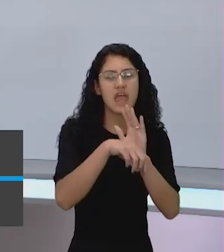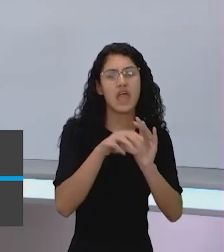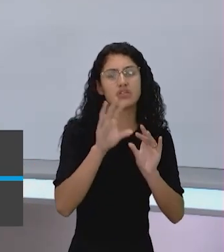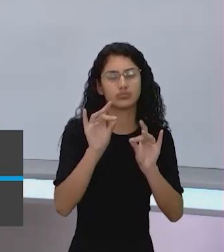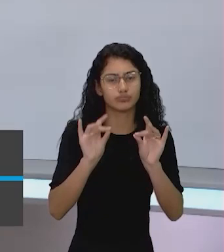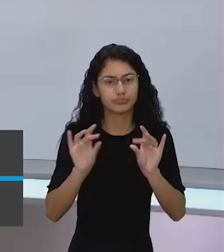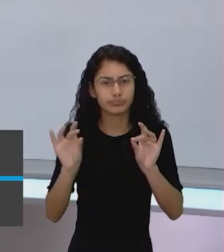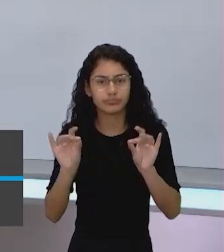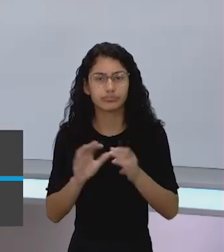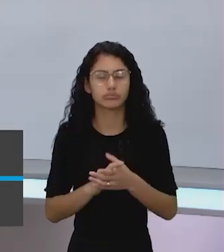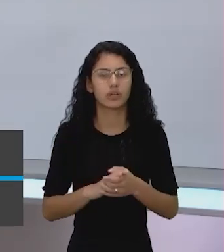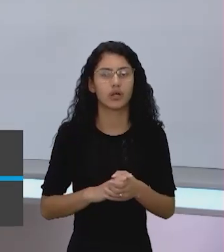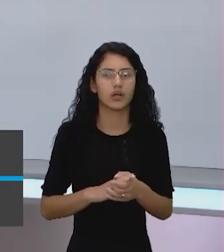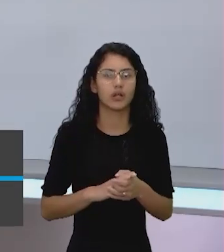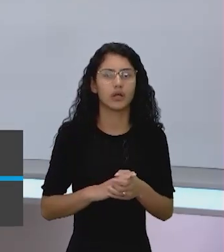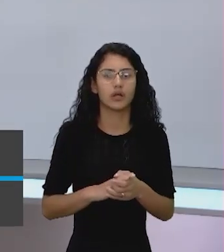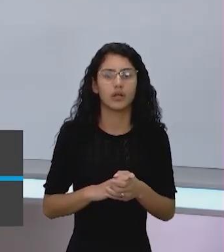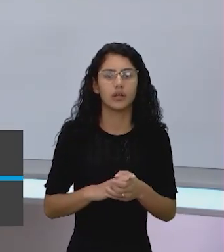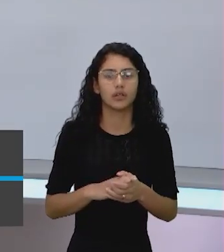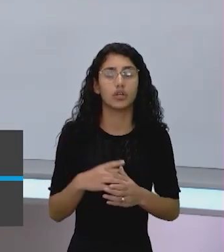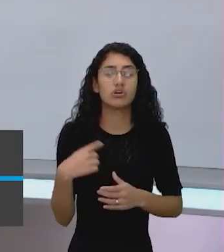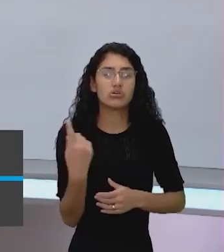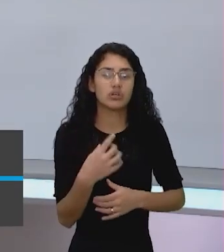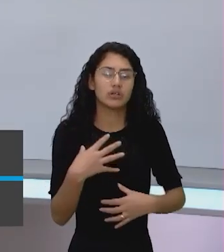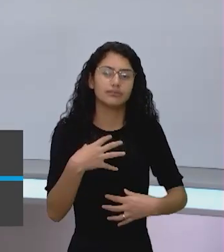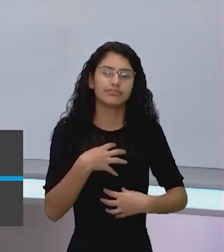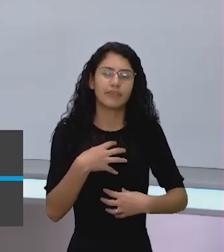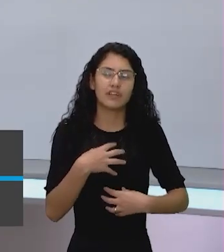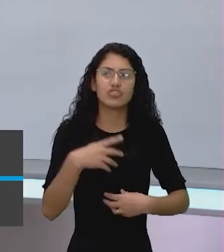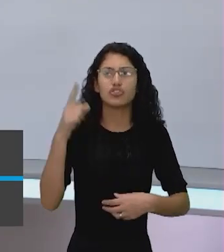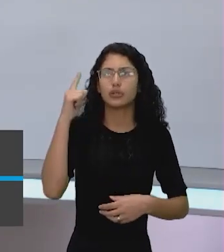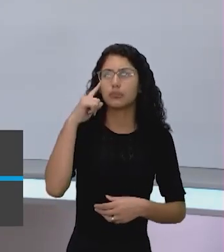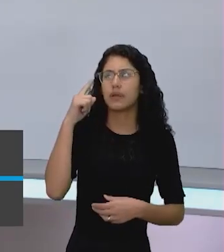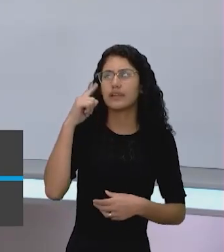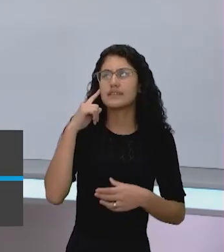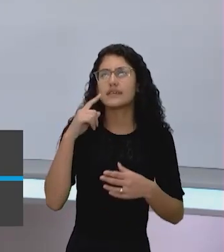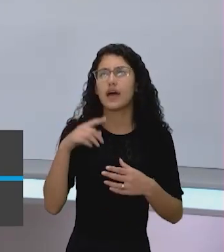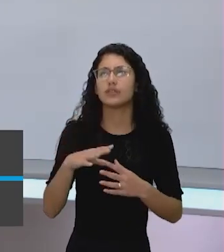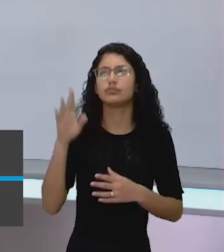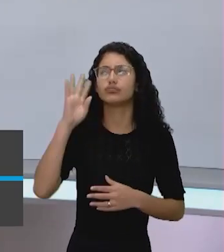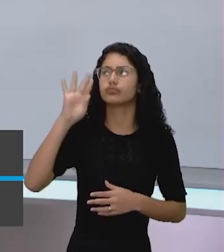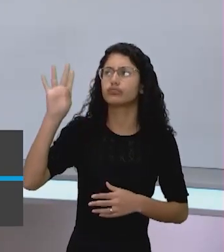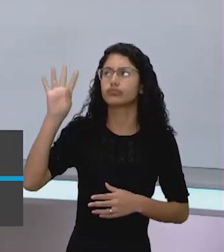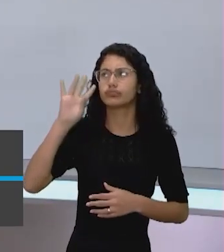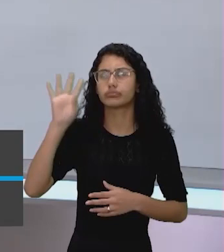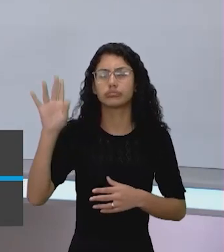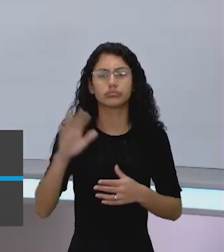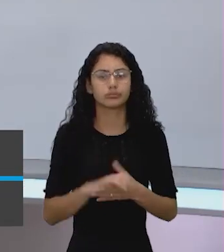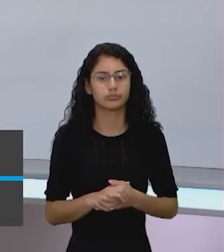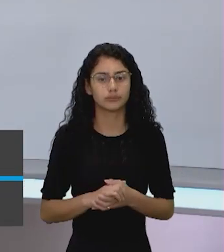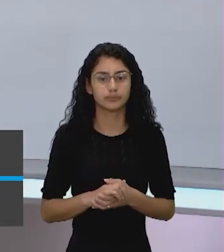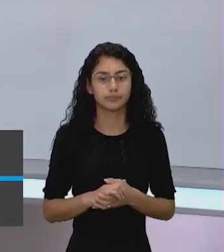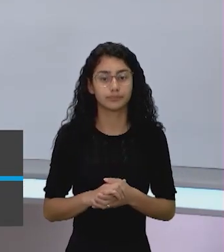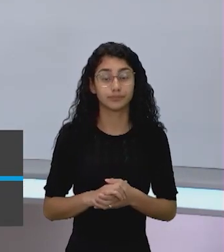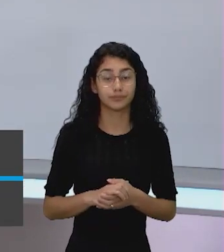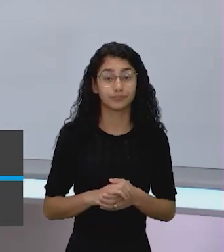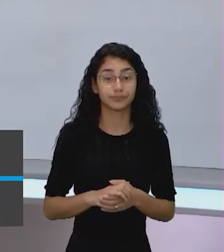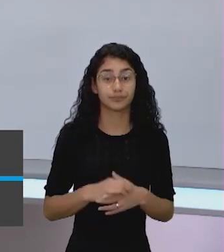de nos interpelar, de nos fazer mesmo sentir, pensar, refletir a respeito de coisas que